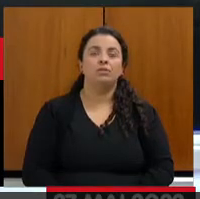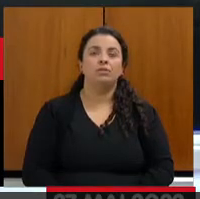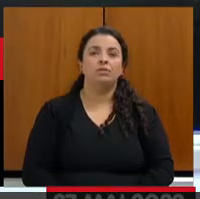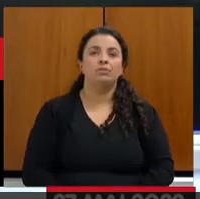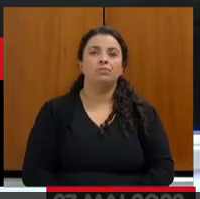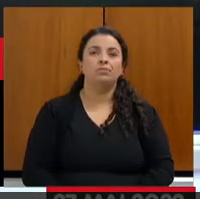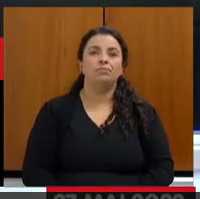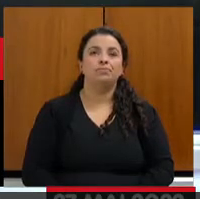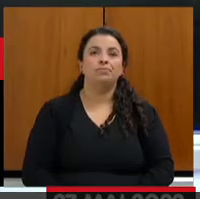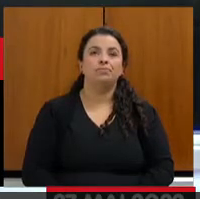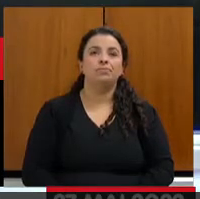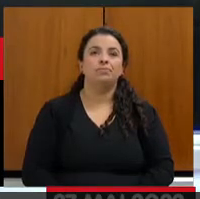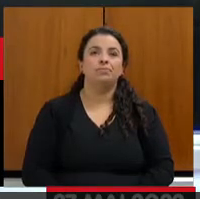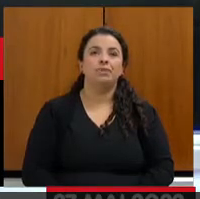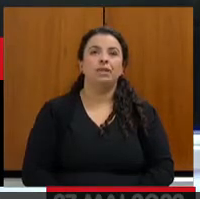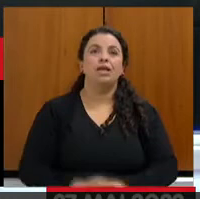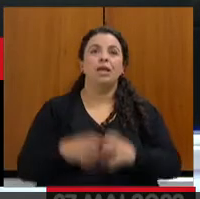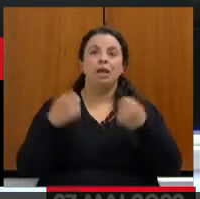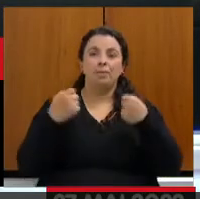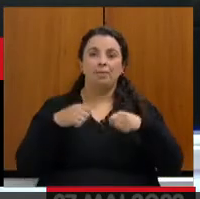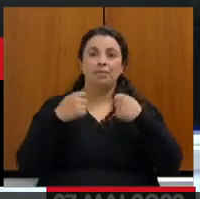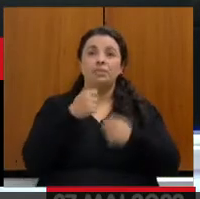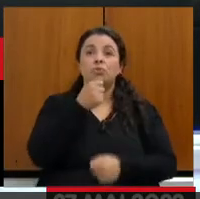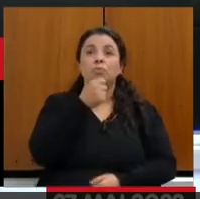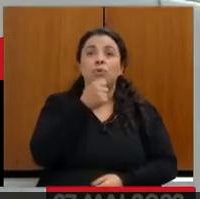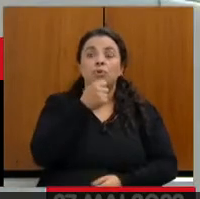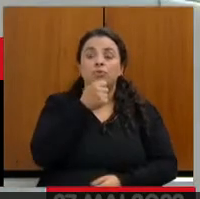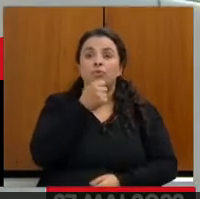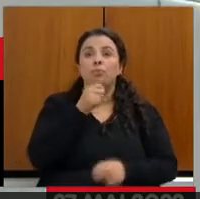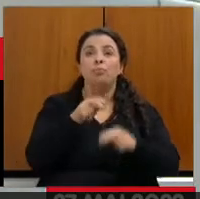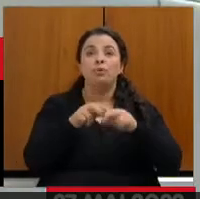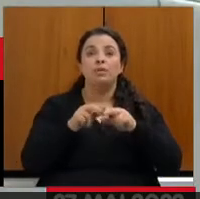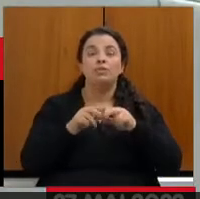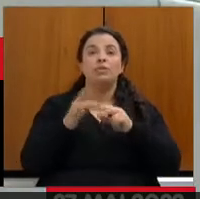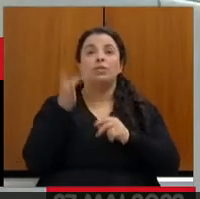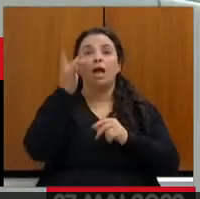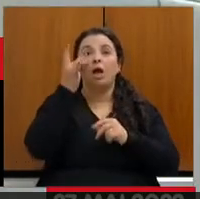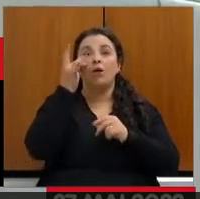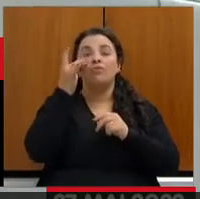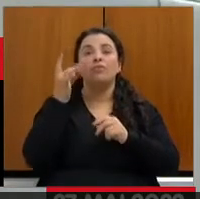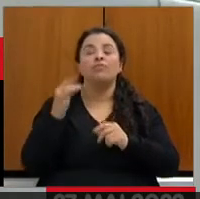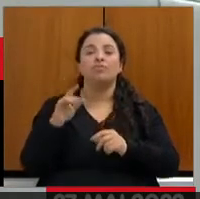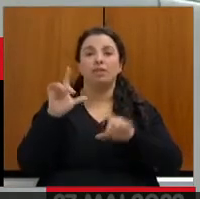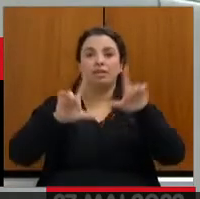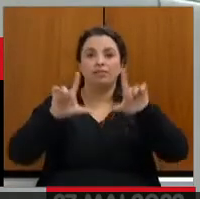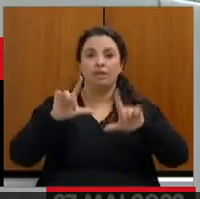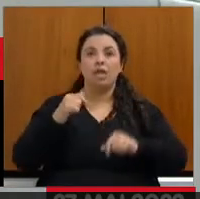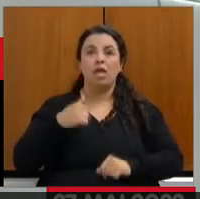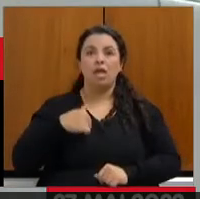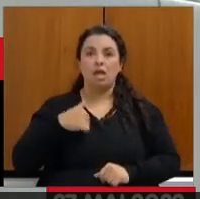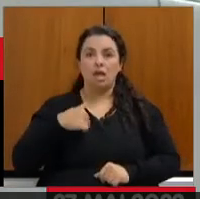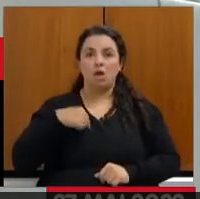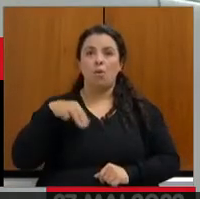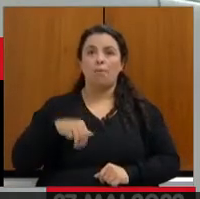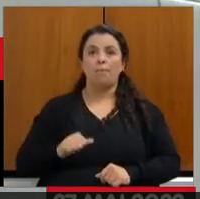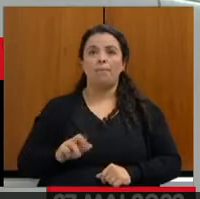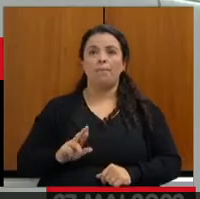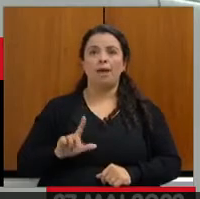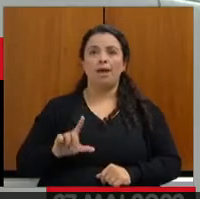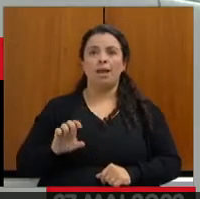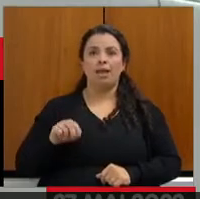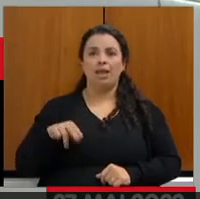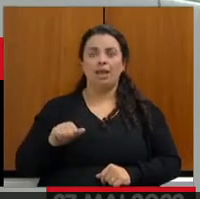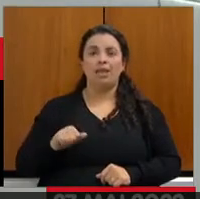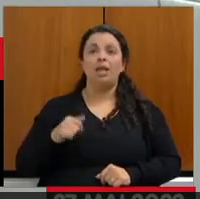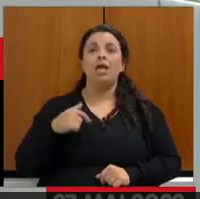e é preciso o microfone que estamos ao vivo na TV isso obrigada eu sou Marlene Gerais Vieira sou do